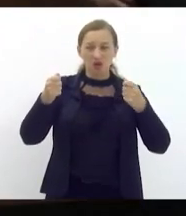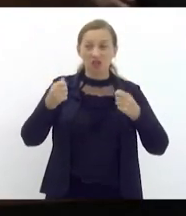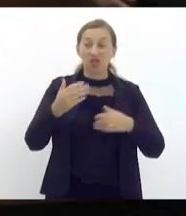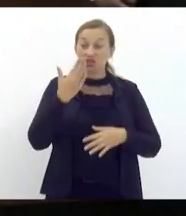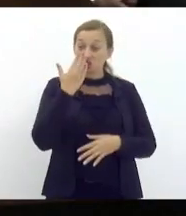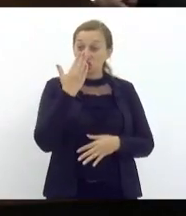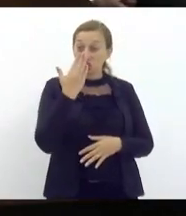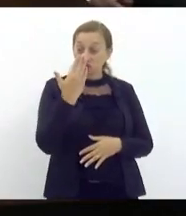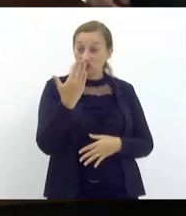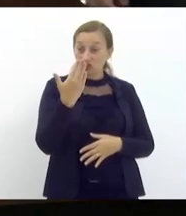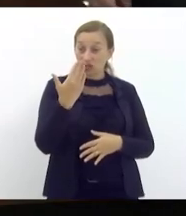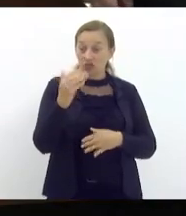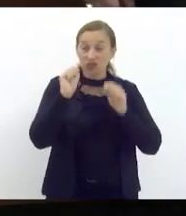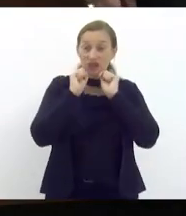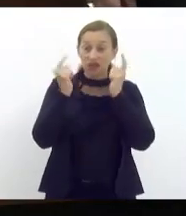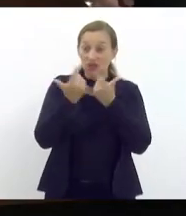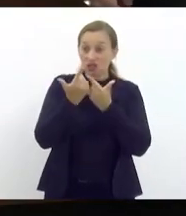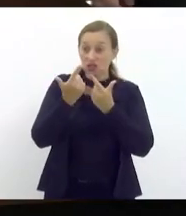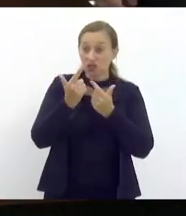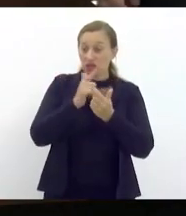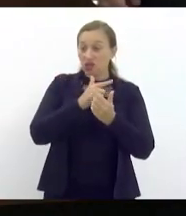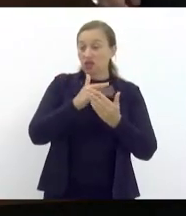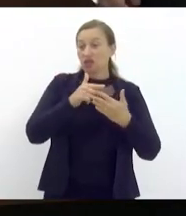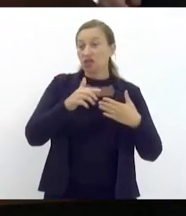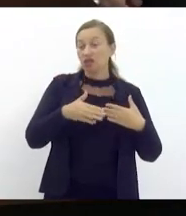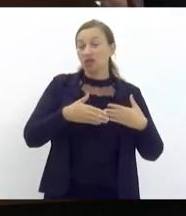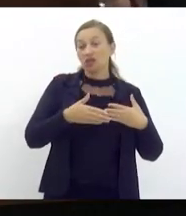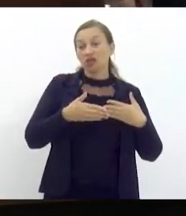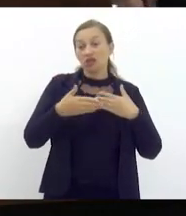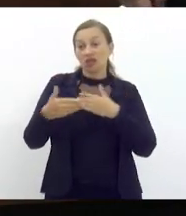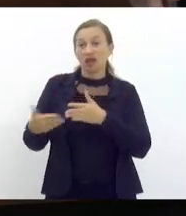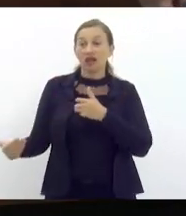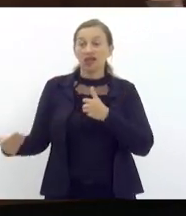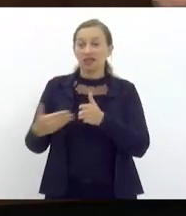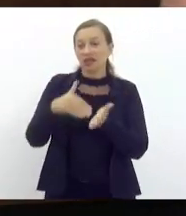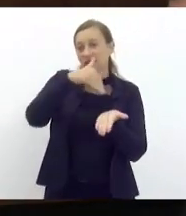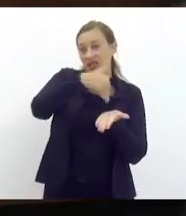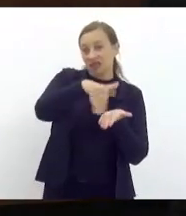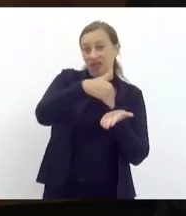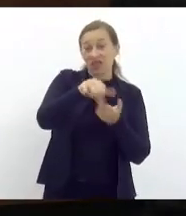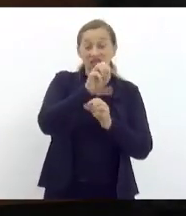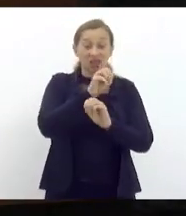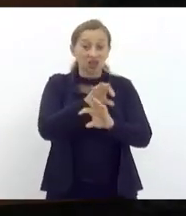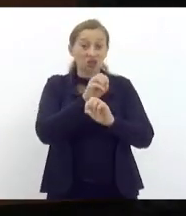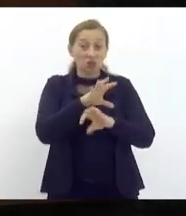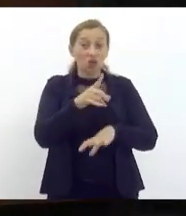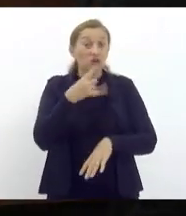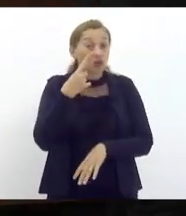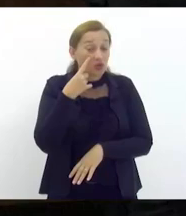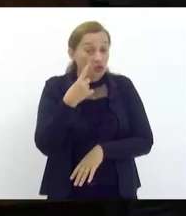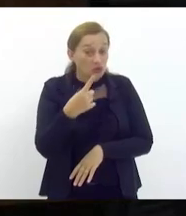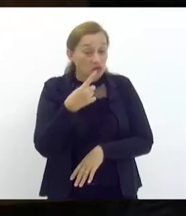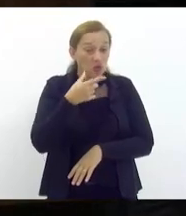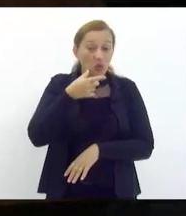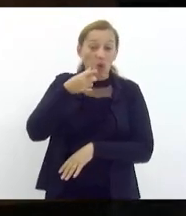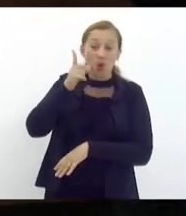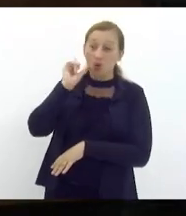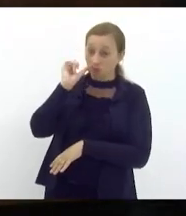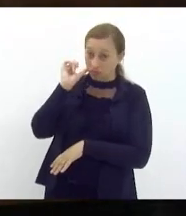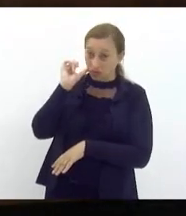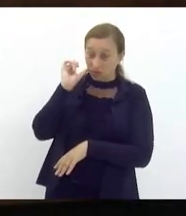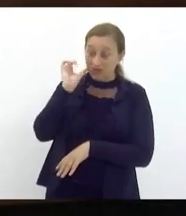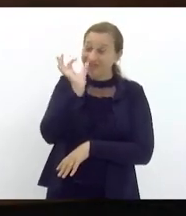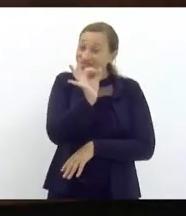para a secretaria de educação e o que nós vimos no dia de ontem